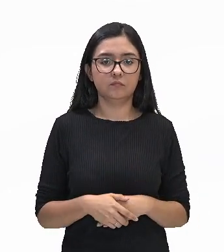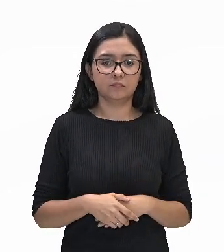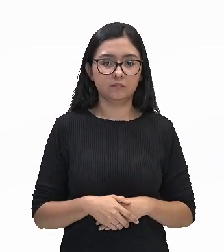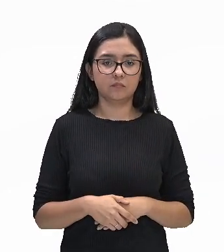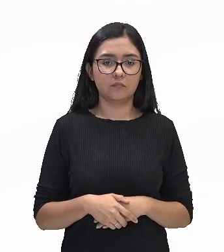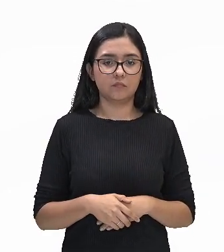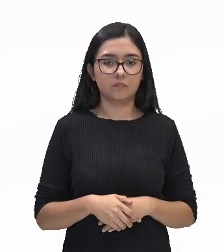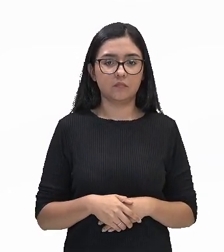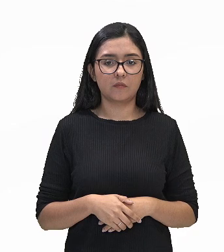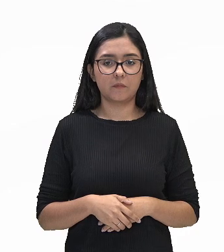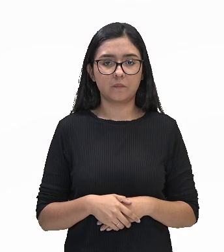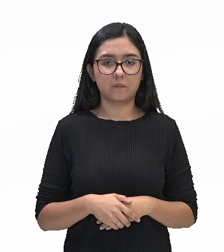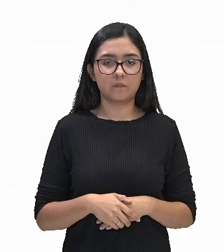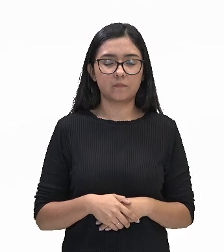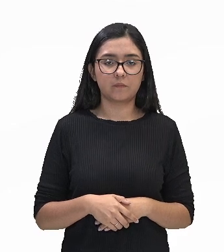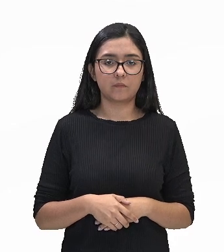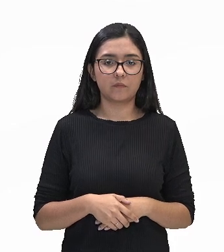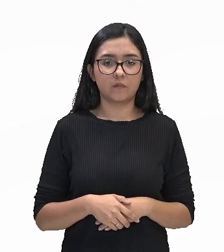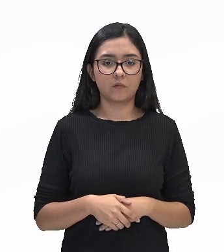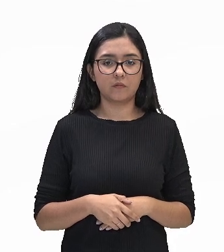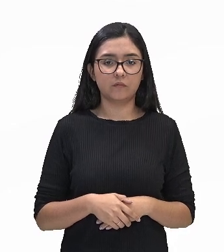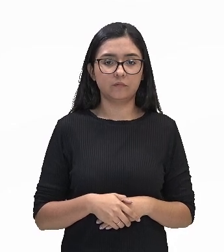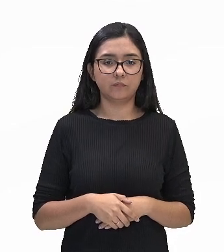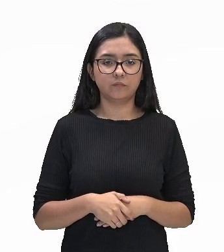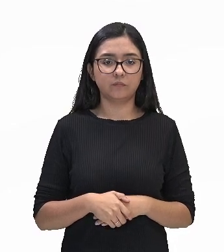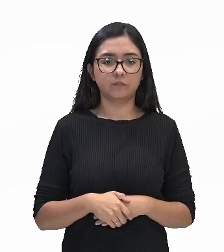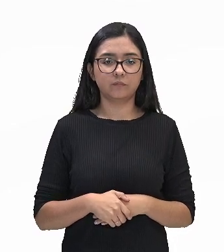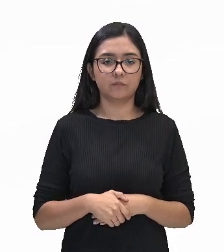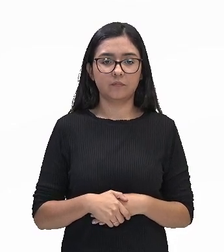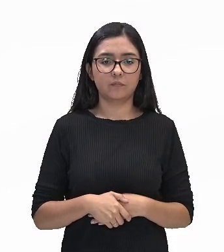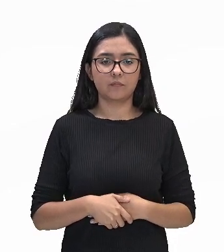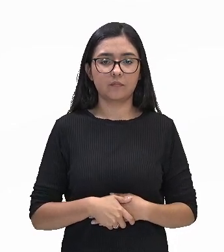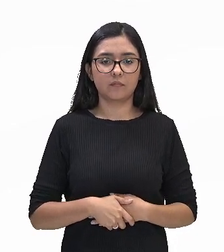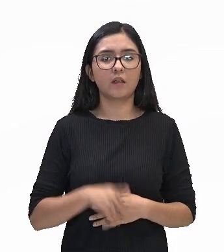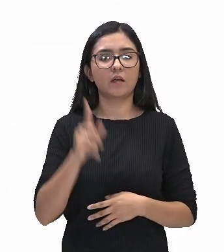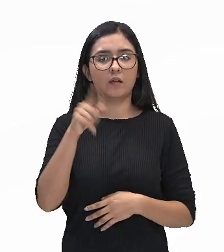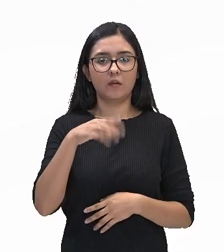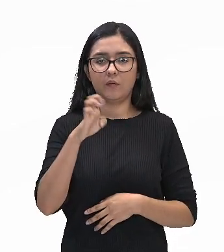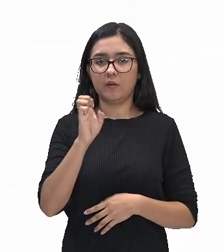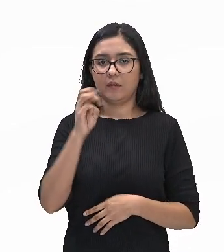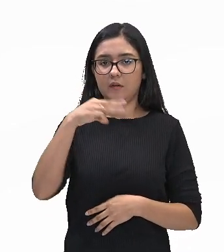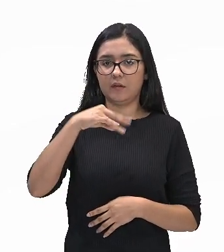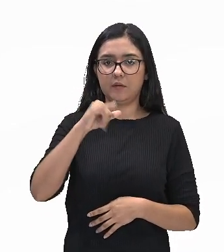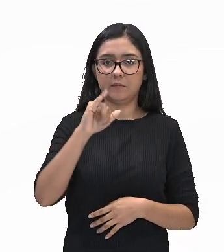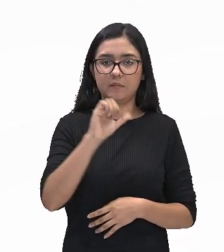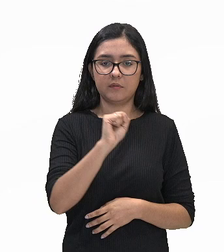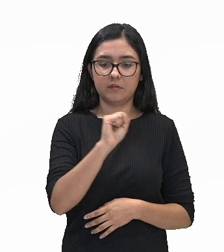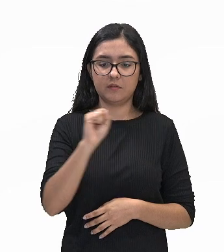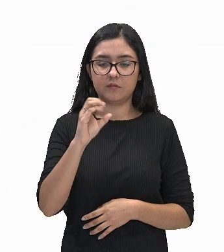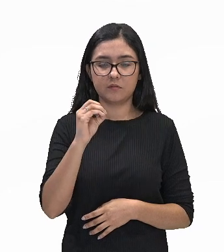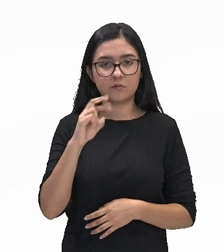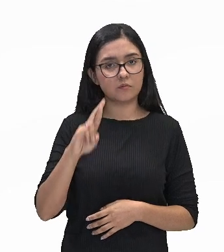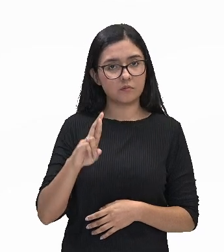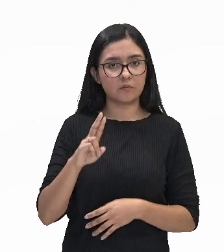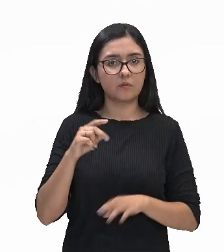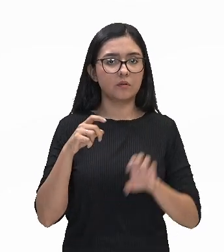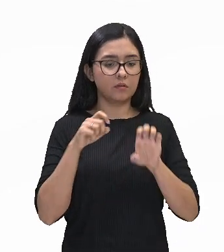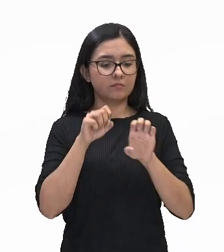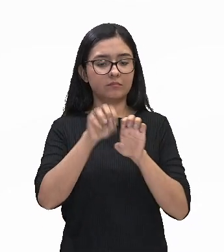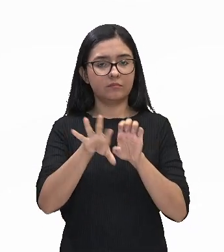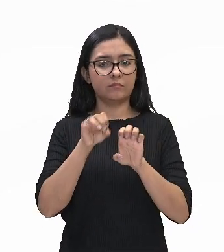que está direcionado para essa função é o emissor, que é ele que vai passar